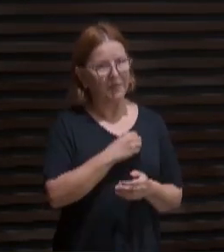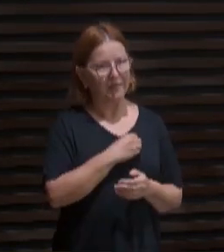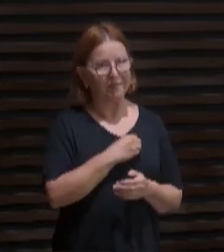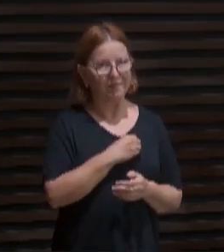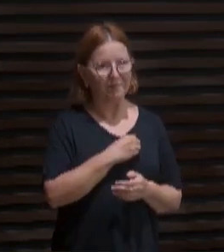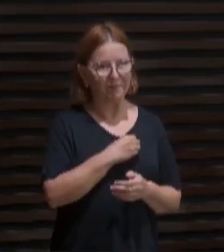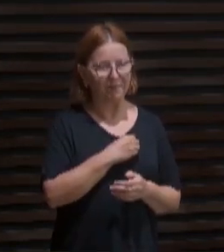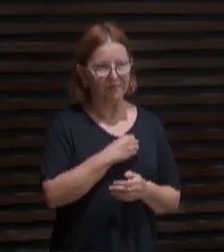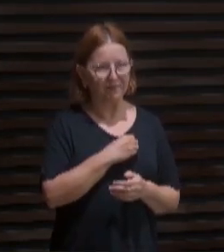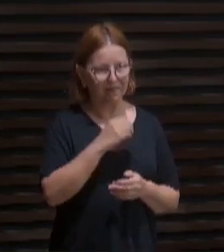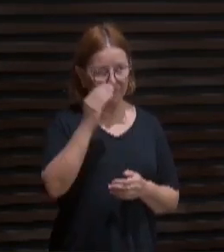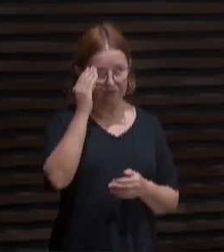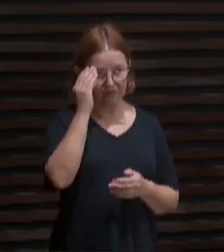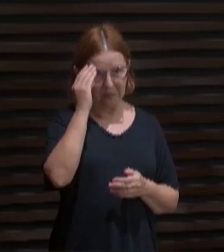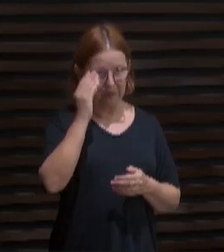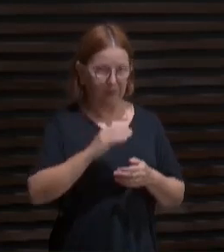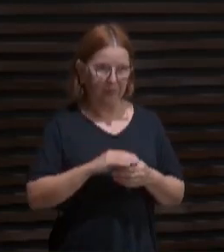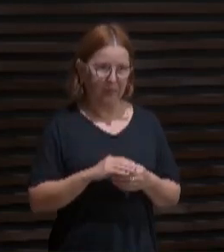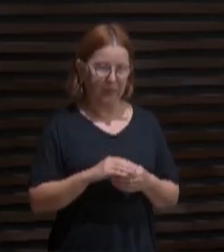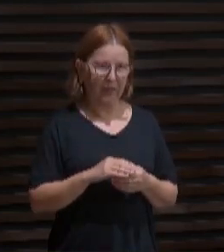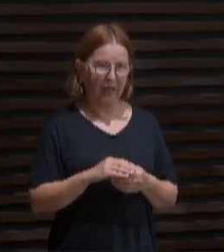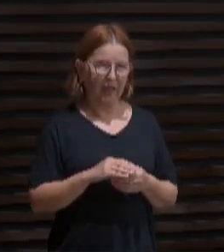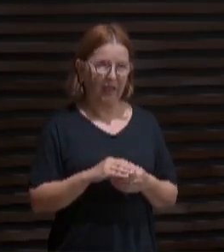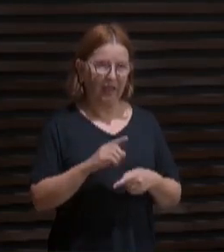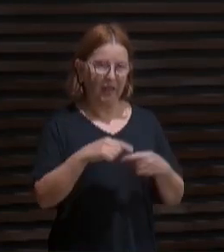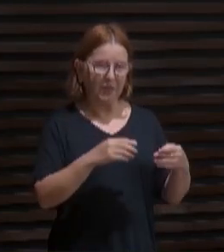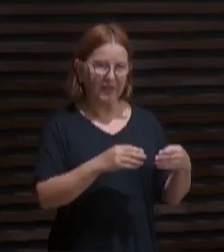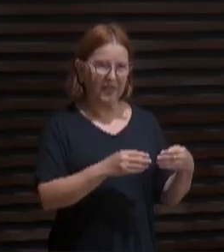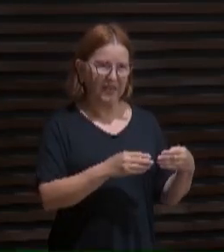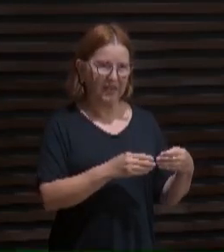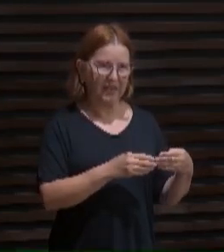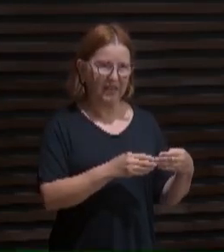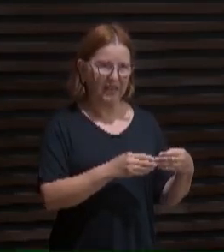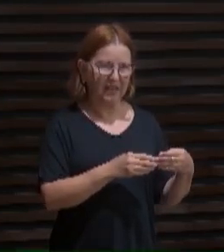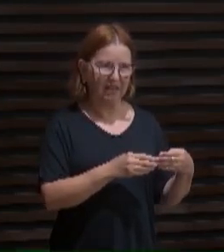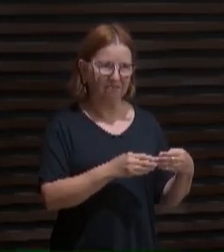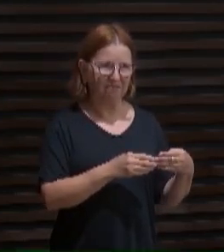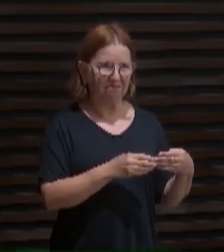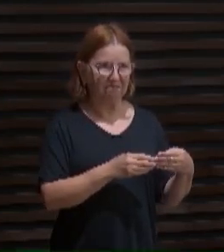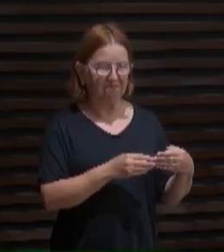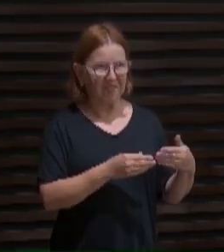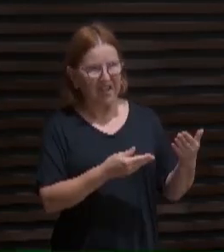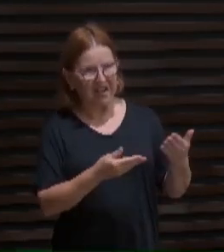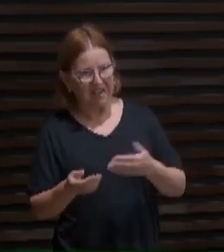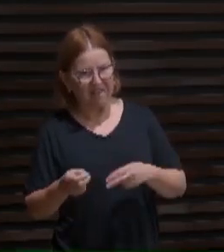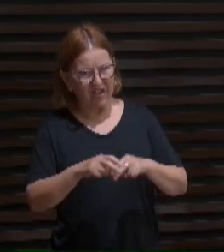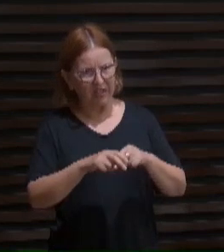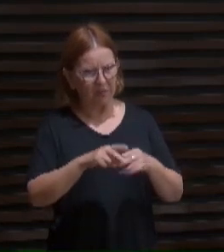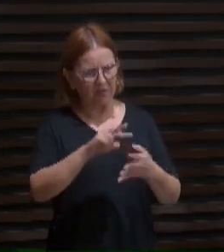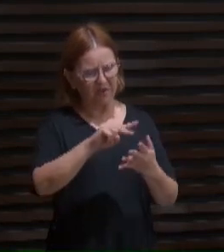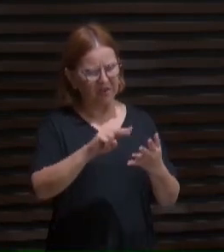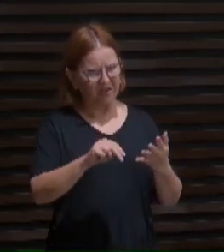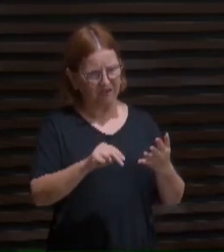pecados e conduzidas por várias paixões. Eu espero